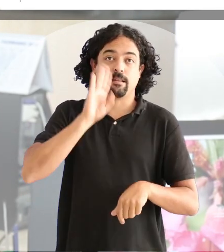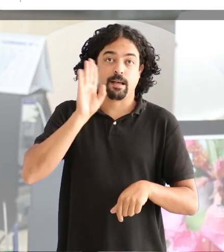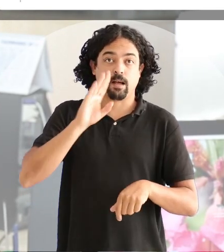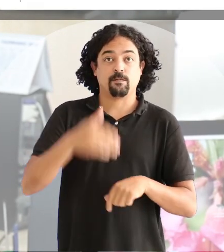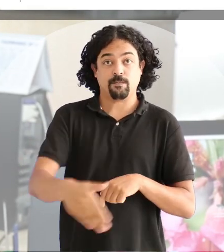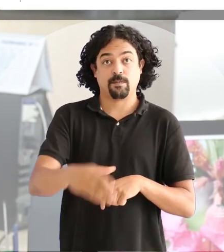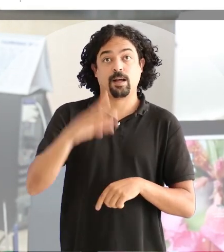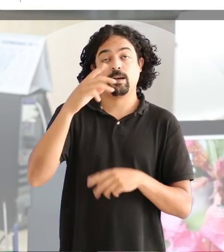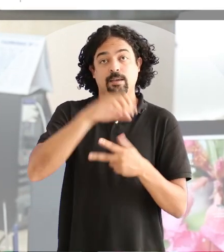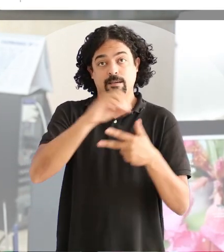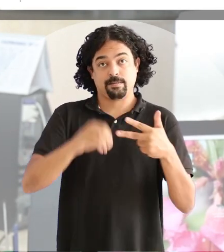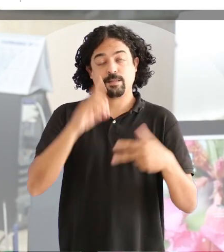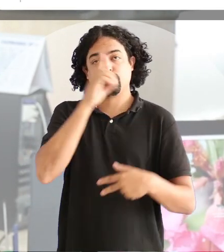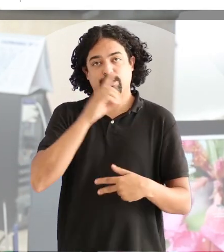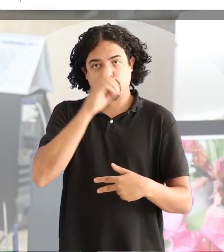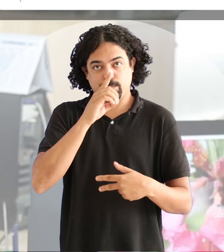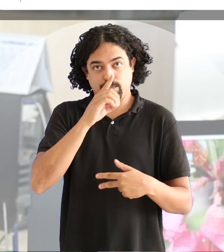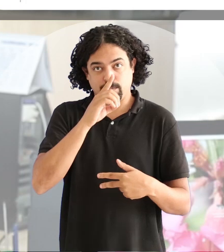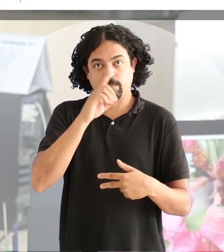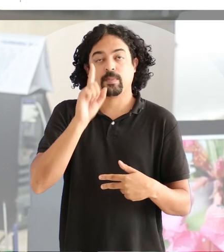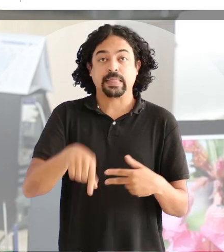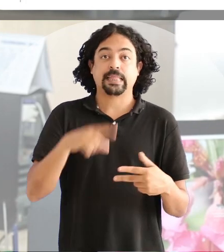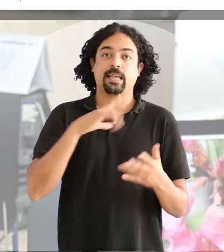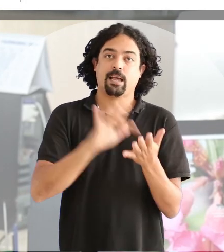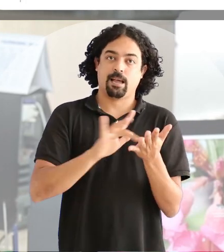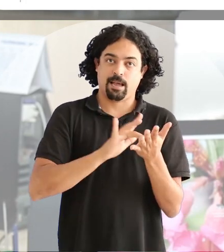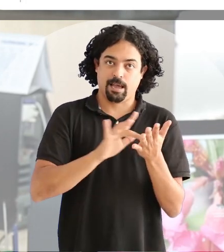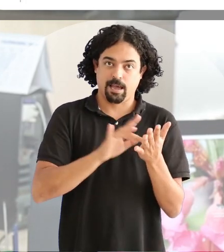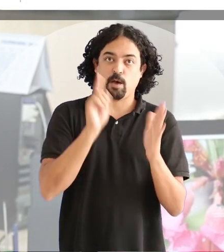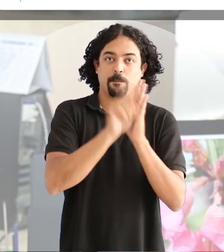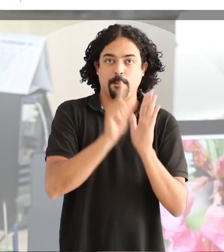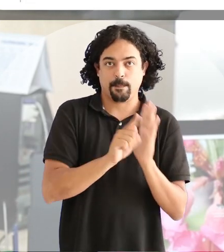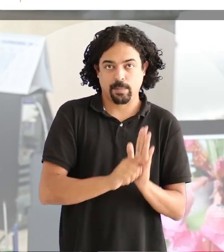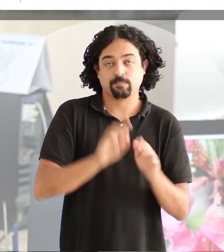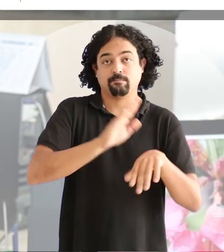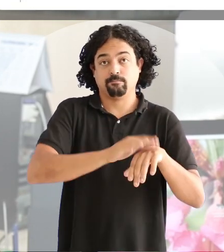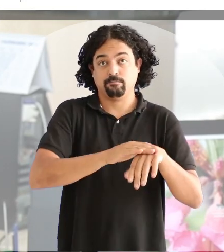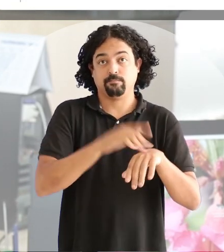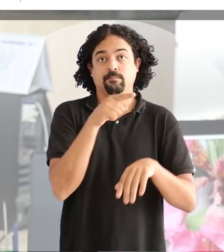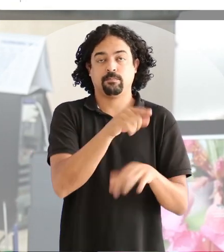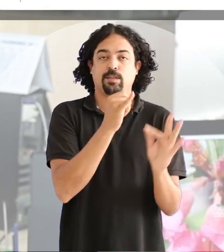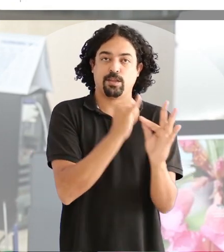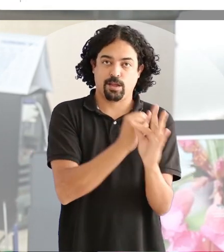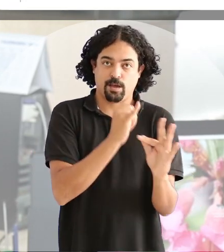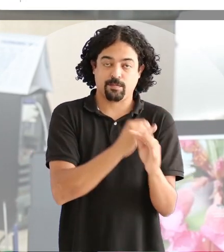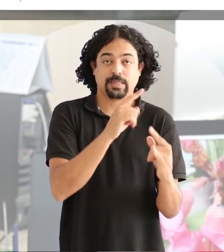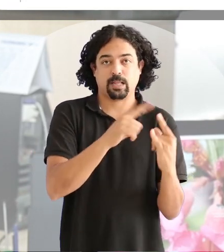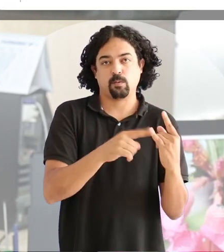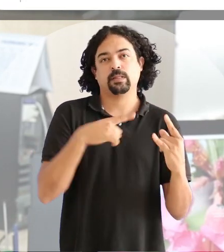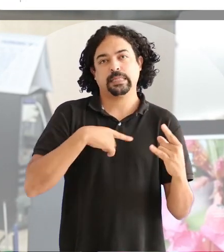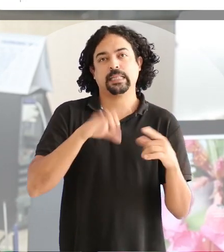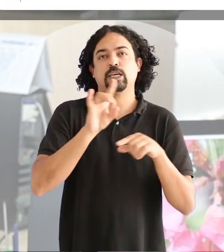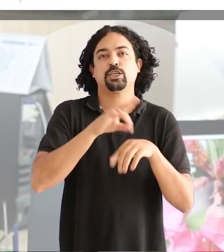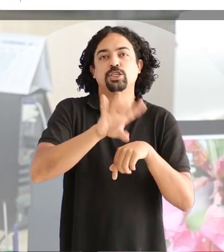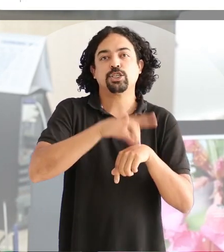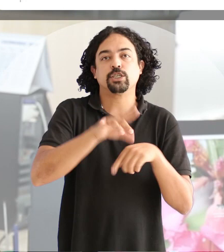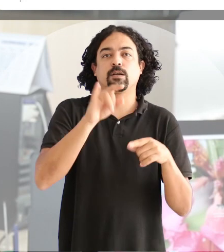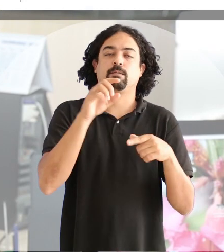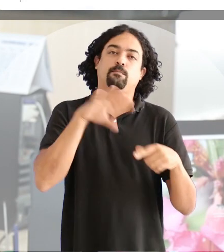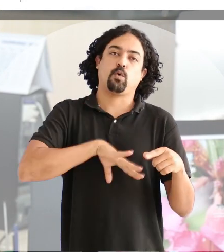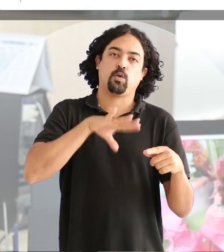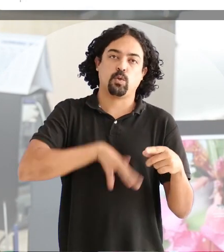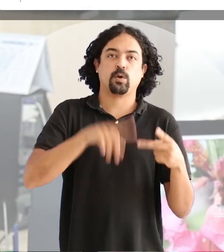bem legal para quem vai fazer o Enem neste domingo. O IFCast Podcast, produzido no campus de Itauá, tem dicas de português,